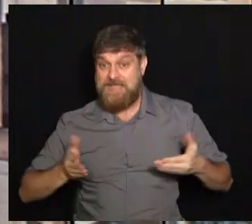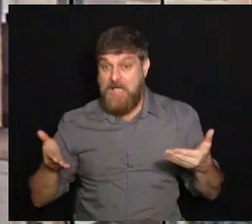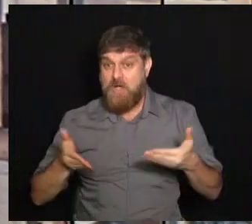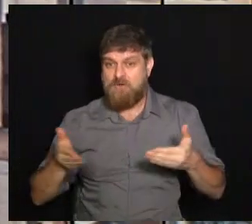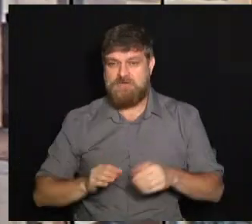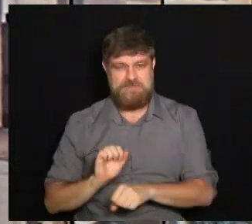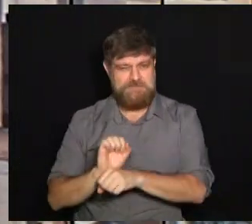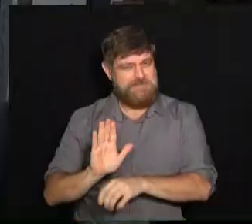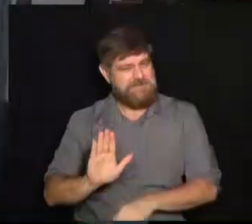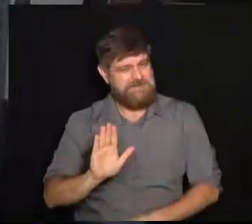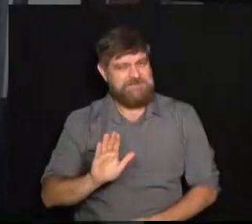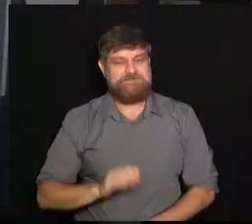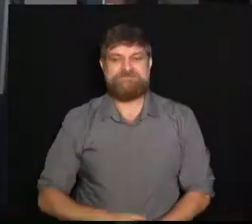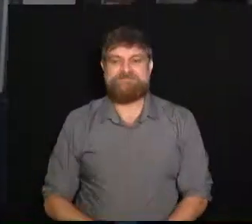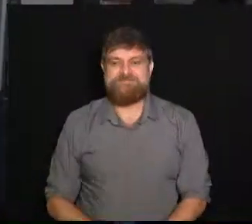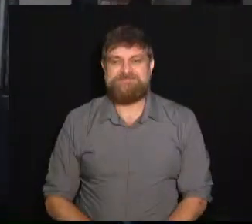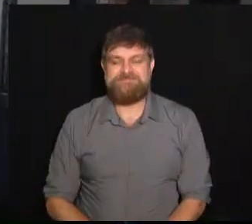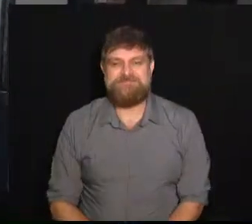saia daí.